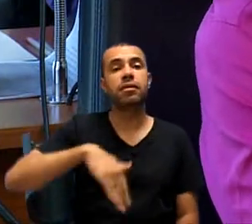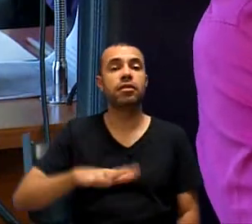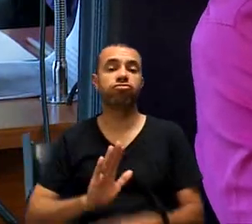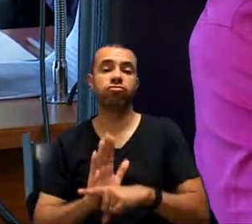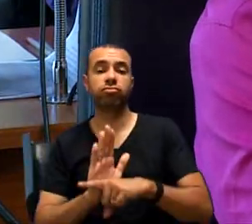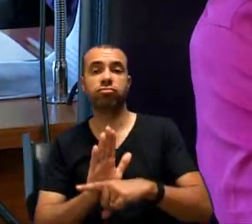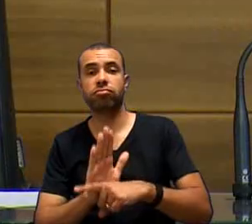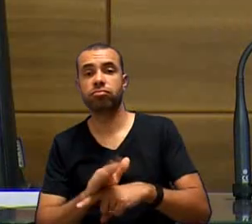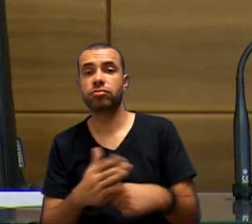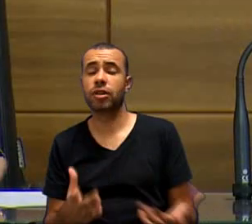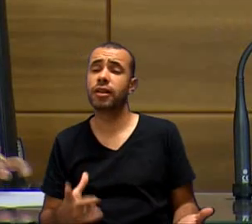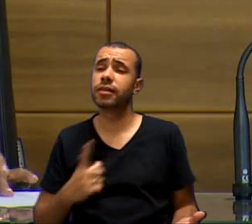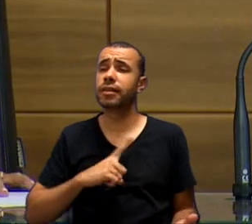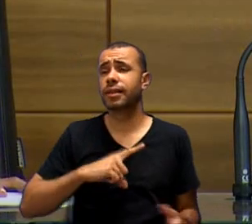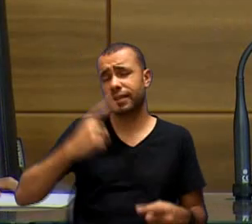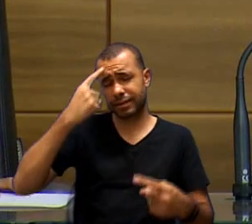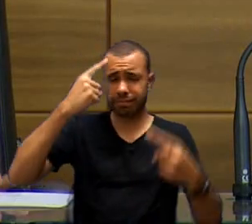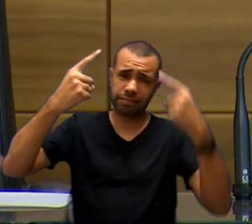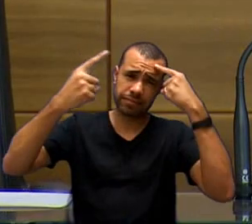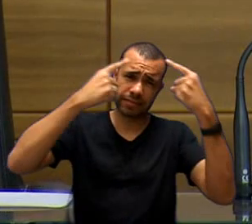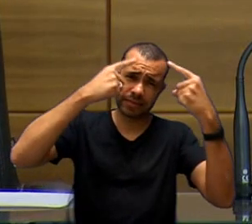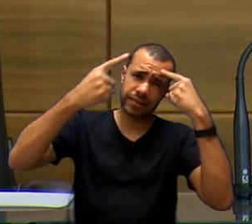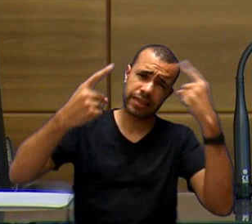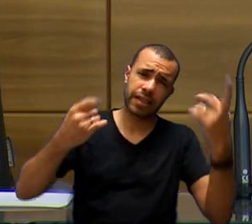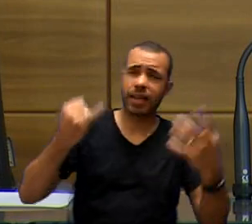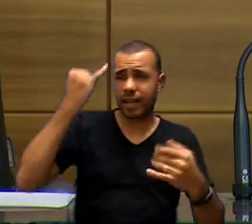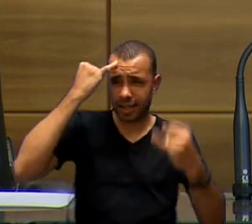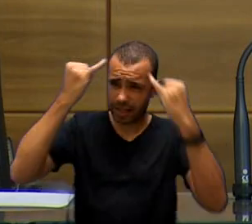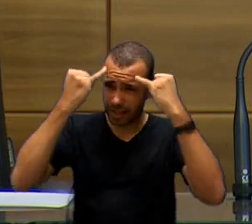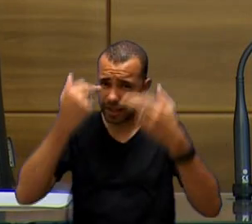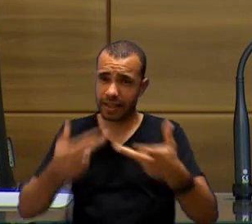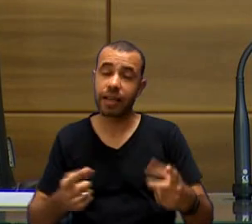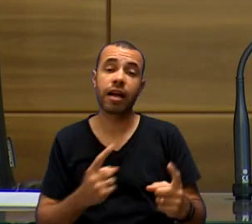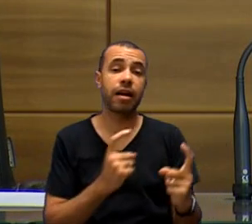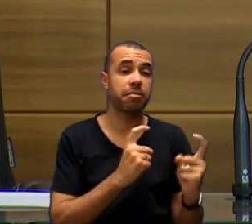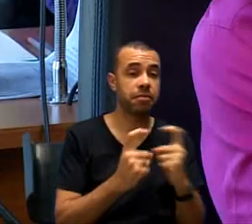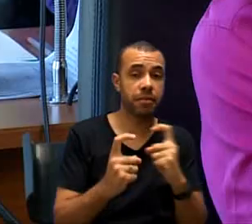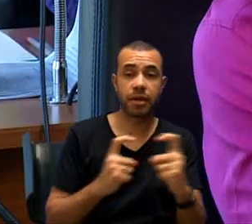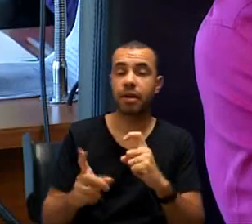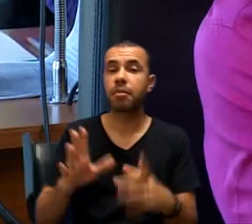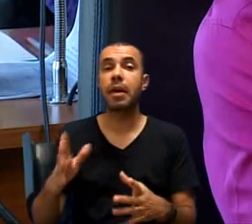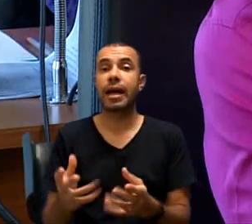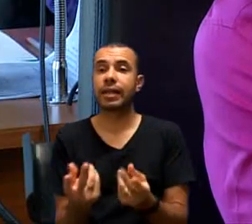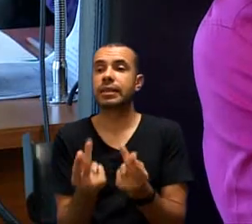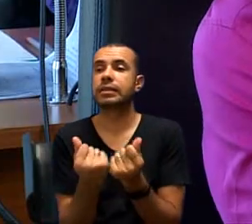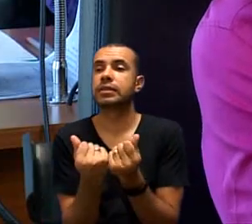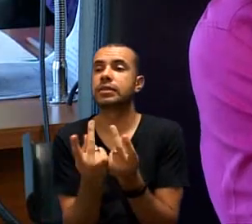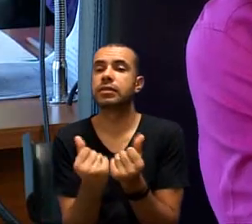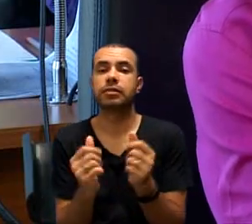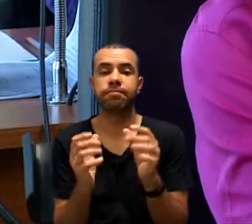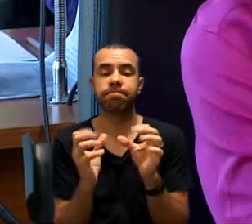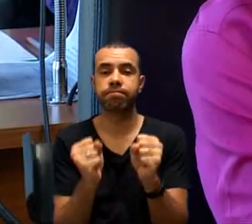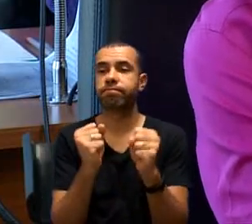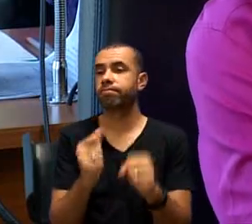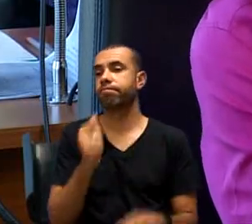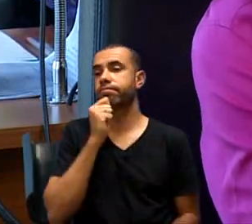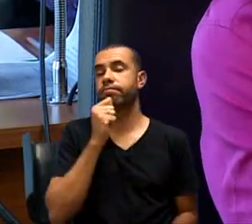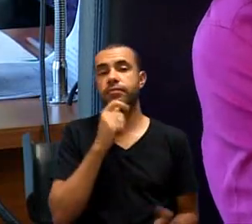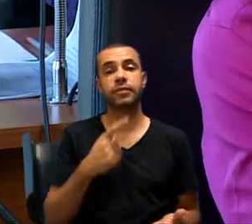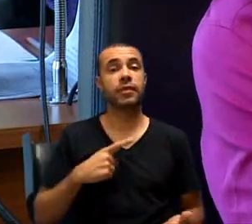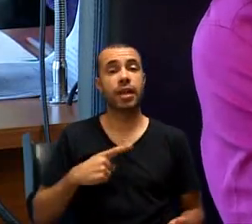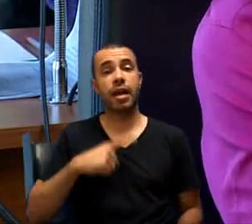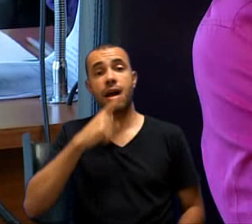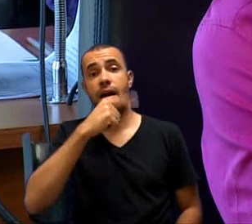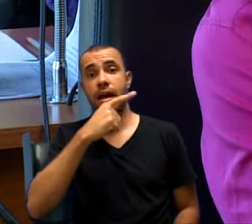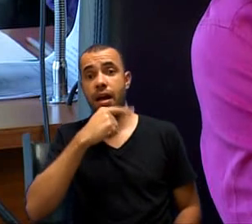uma série de ideias, de discussões. Mobilidade. Praticamente não existe nada. Mobilidade, a questão da água. Já tem um déficit